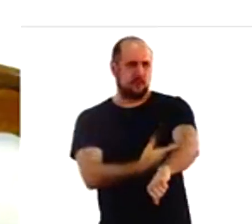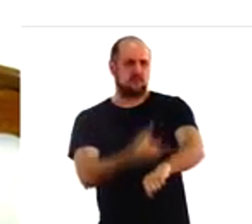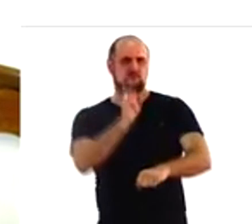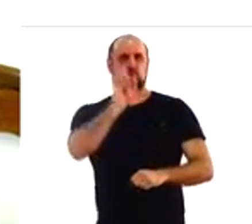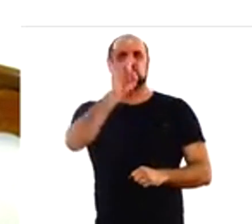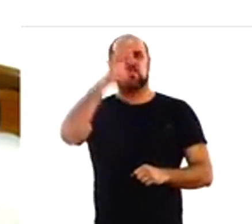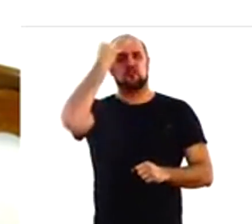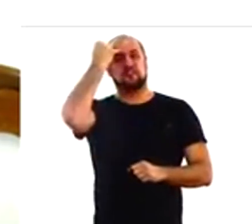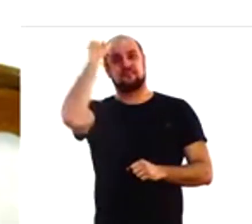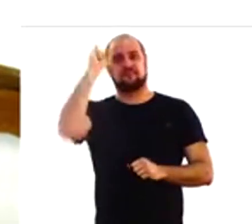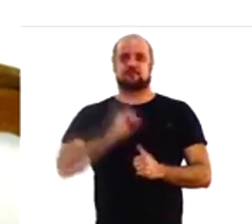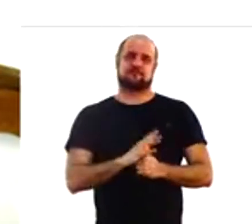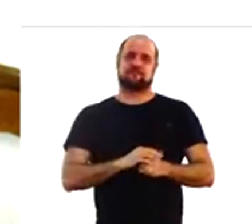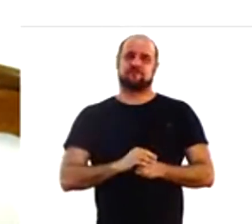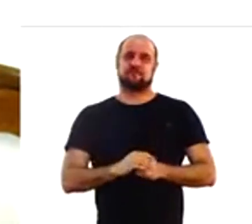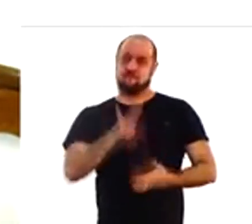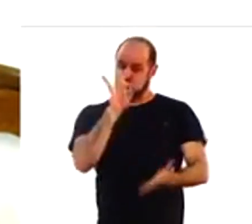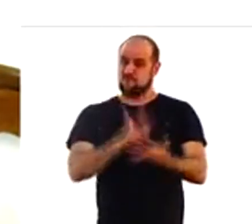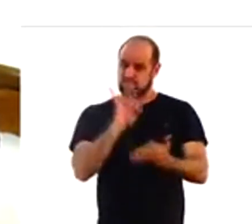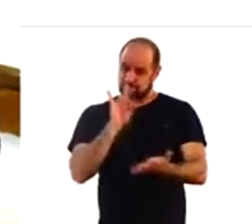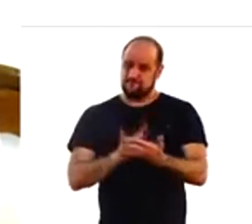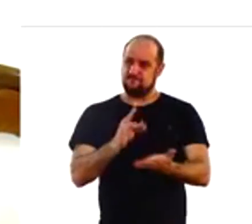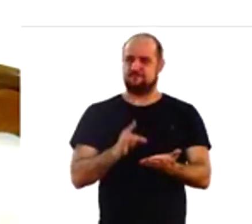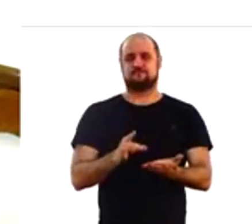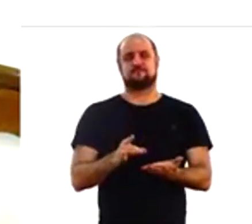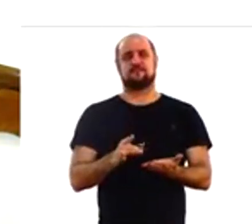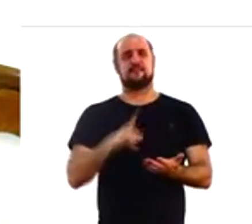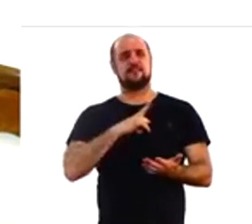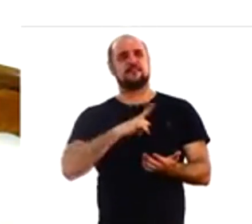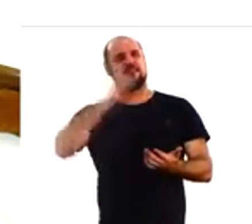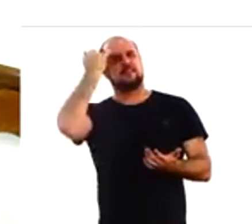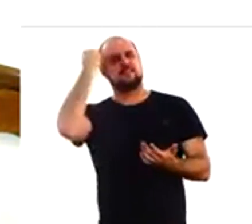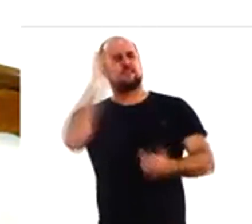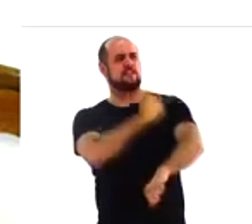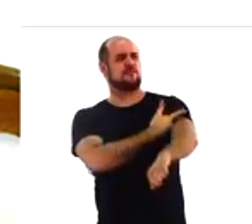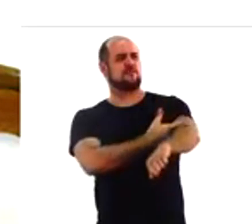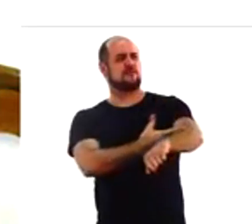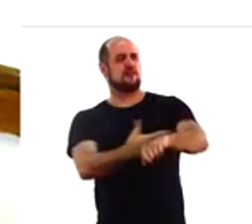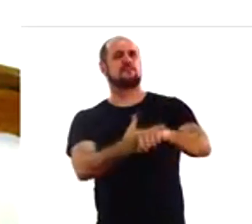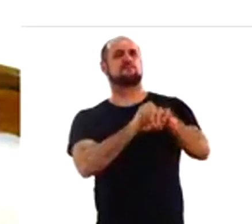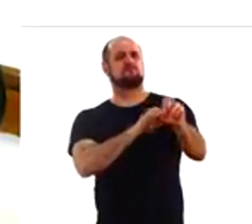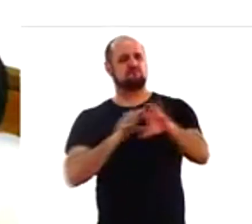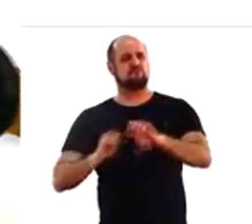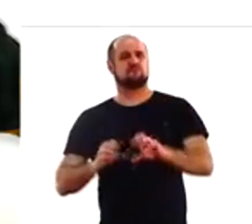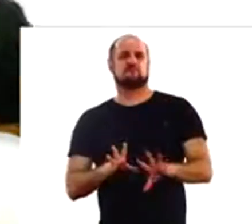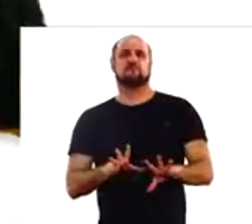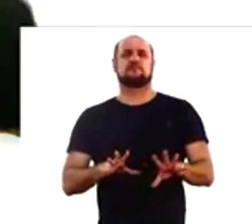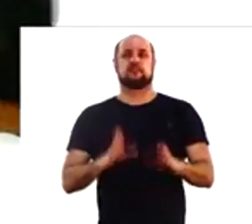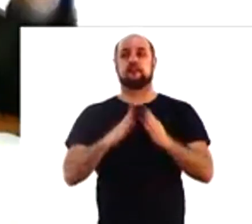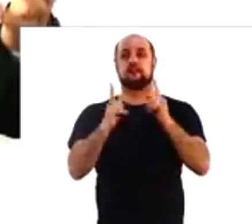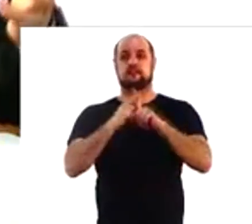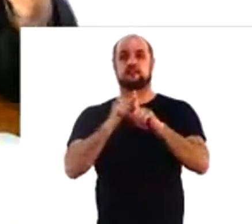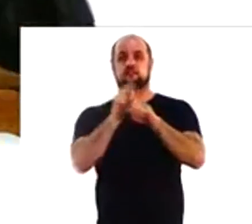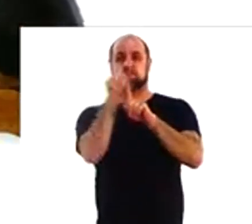conceito, mas seja uma realidade. Nós temos isso dentro da ideia de educação por princípios, que os protestantes americanos